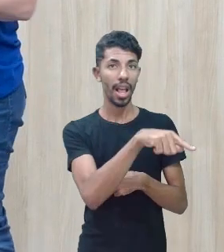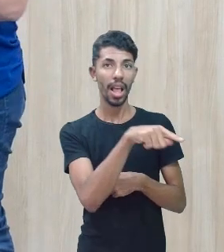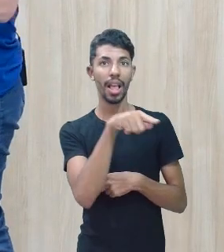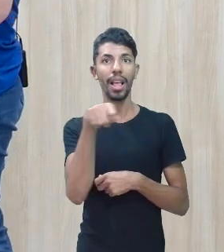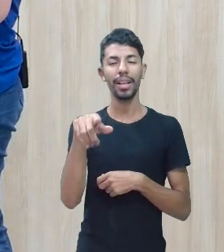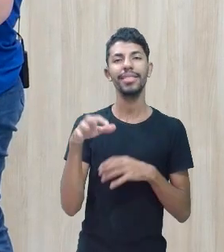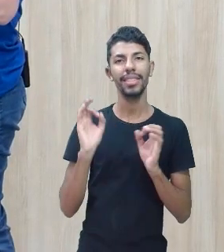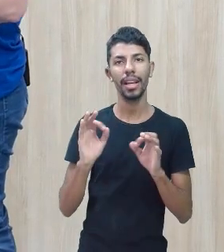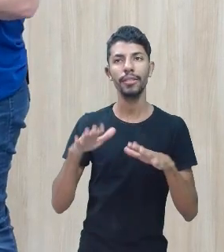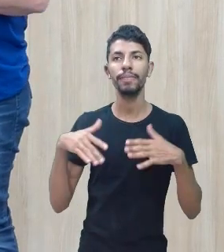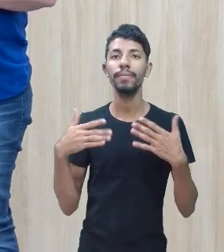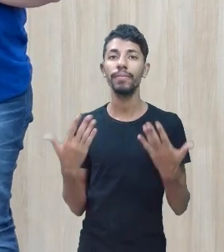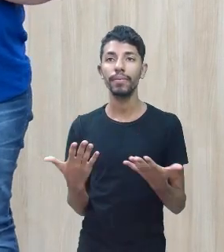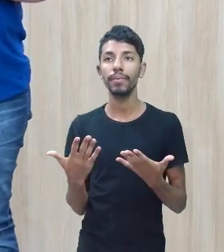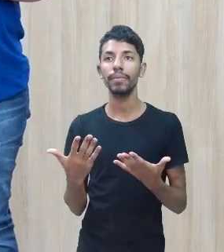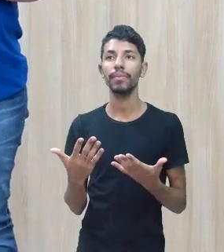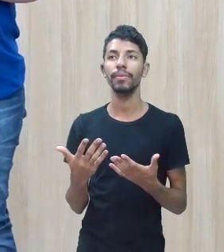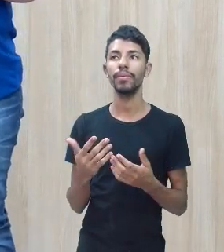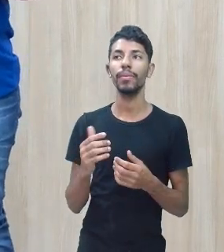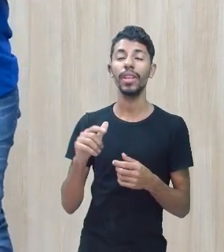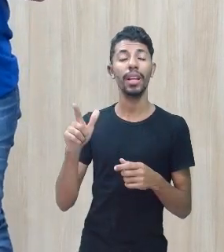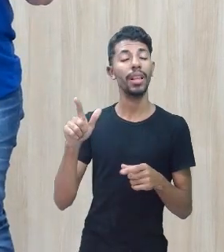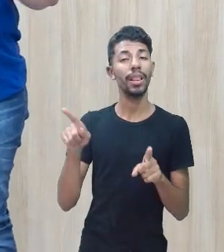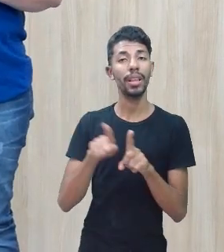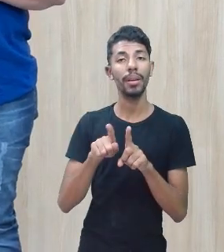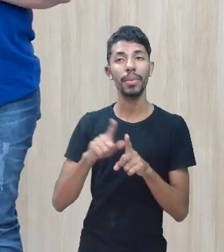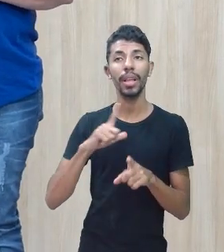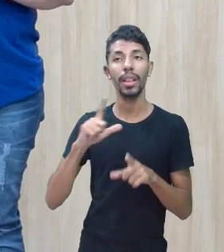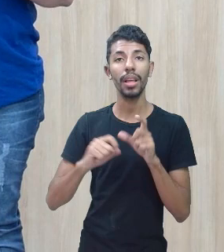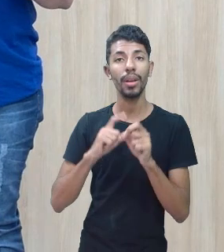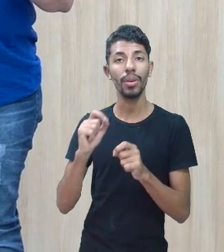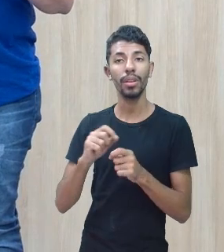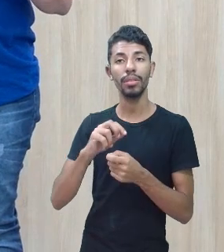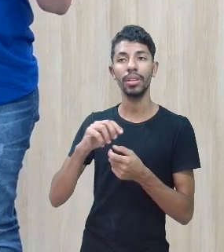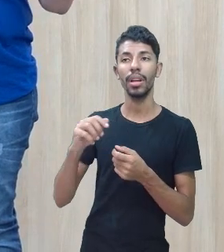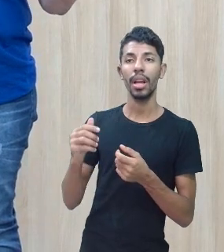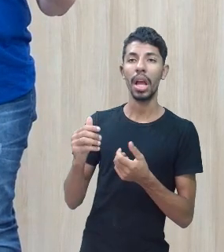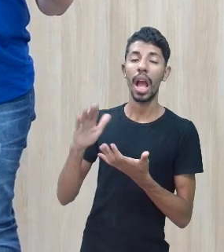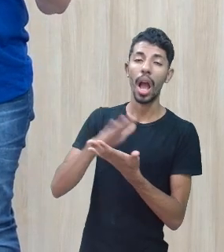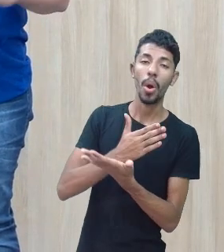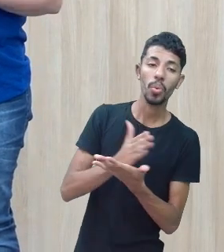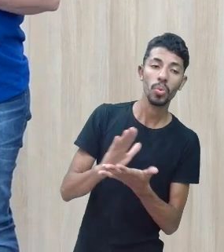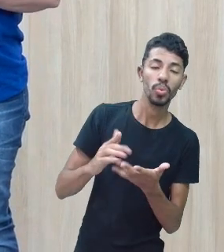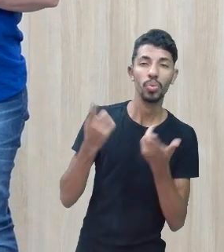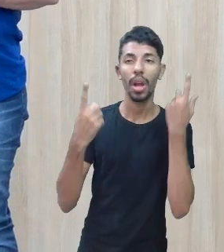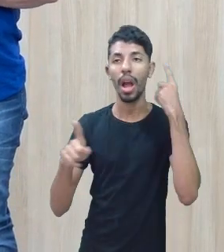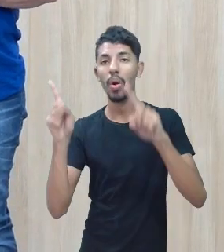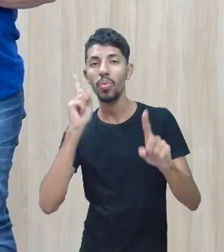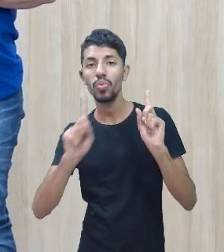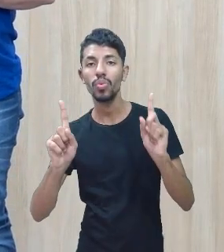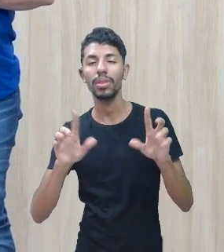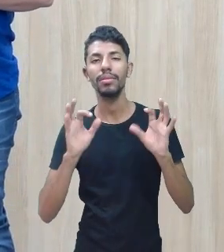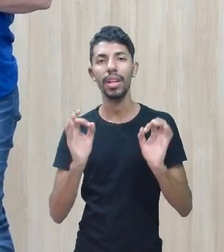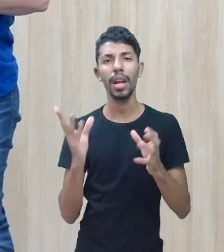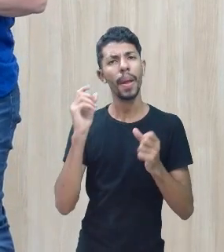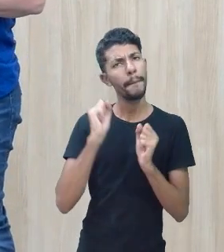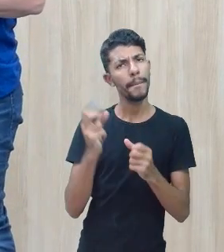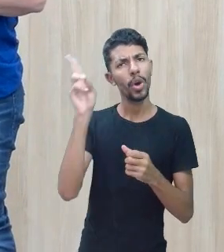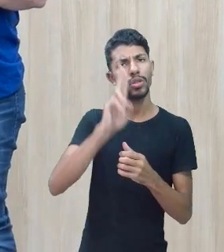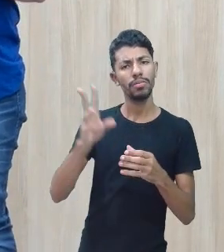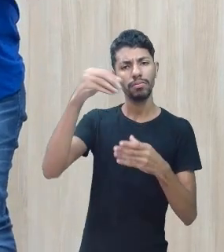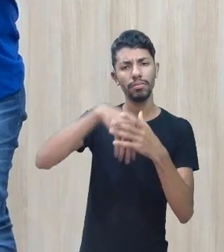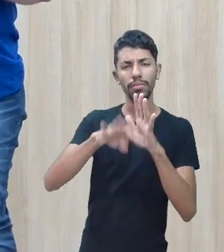aquelas. Nós temos aqueles também indefinidos, algumas que você pode usar dentro do seu